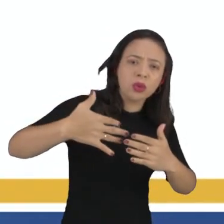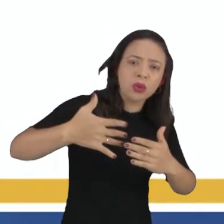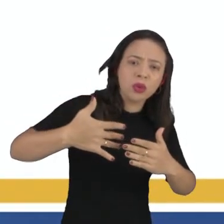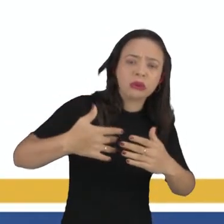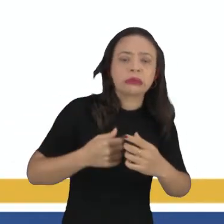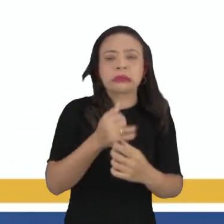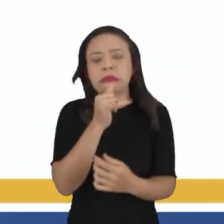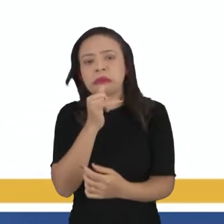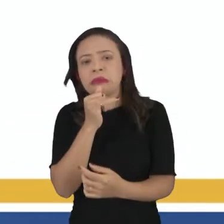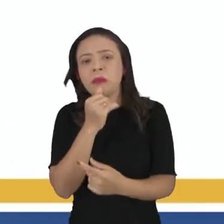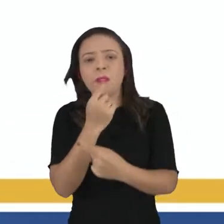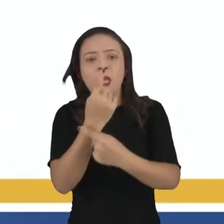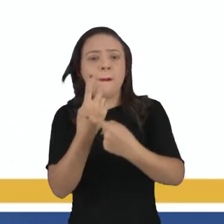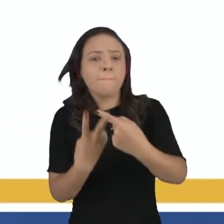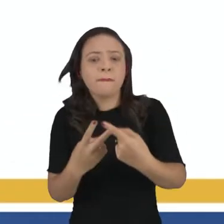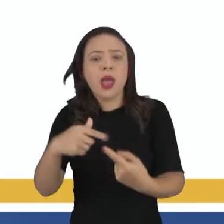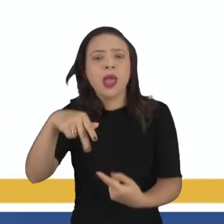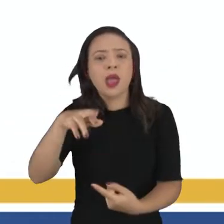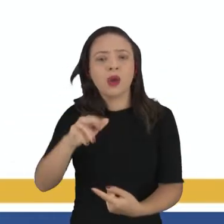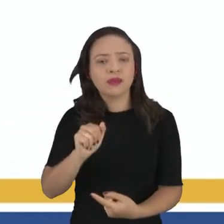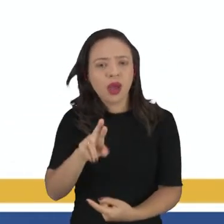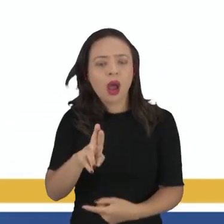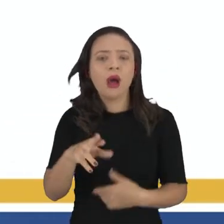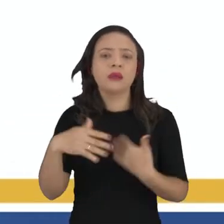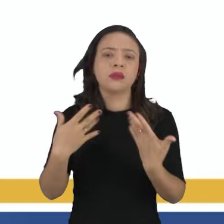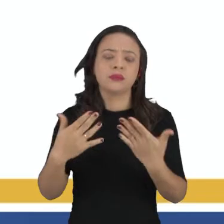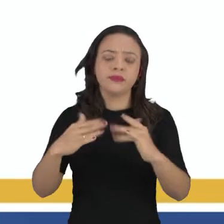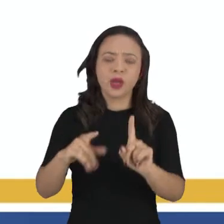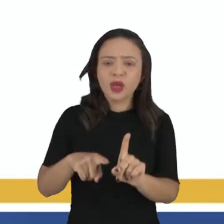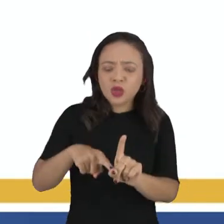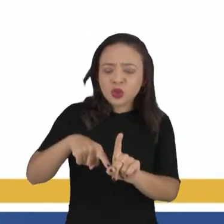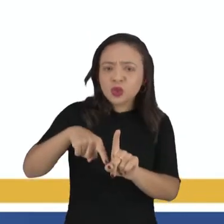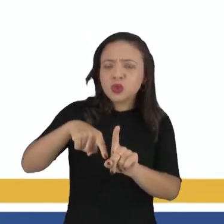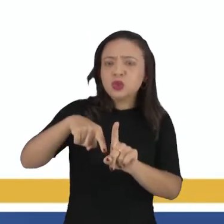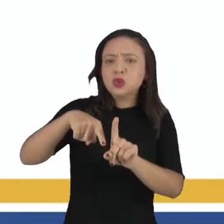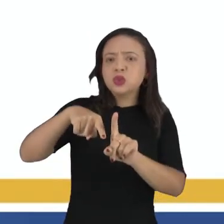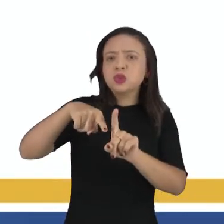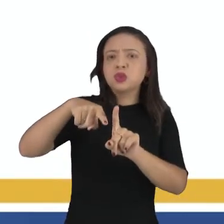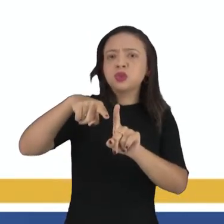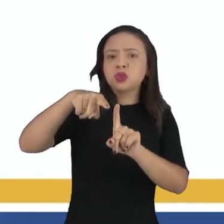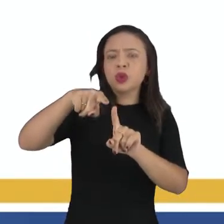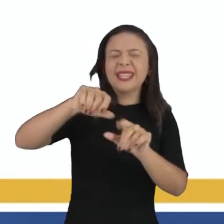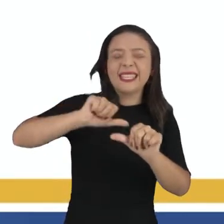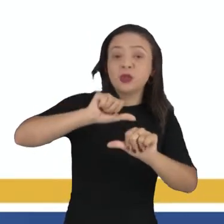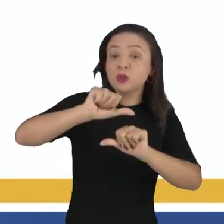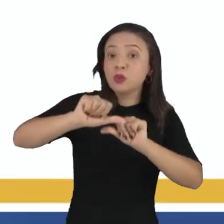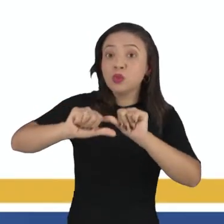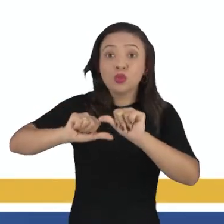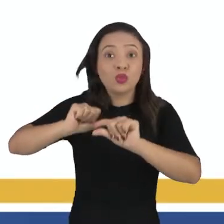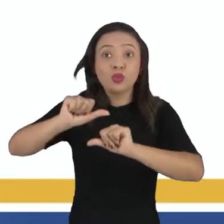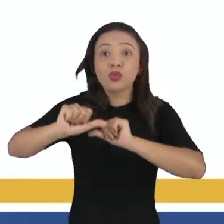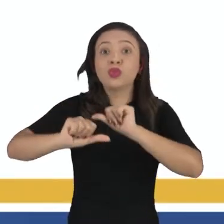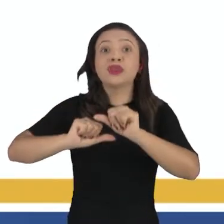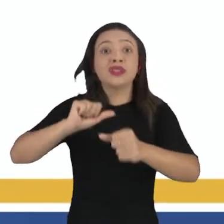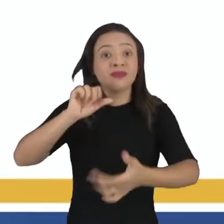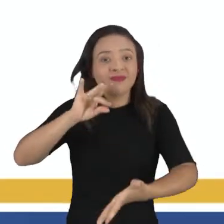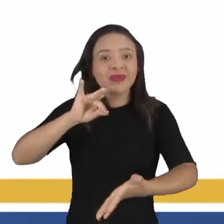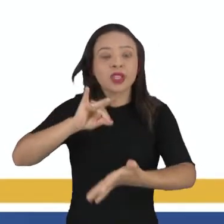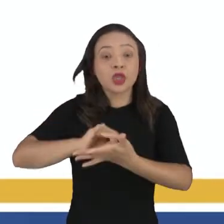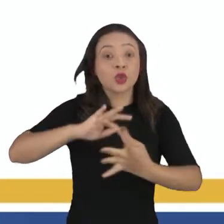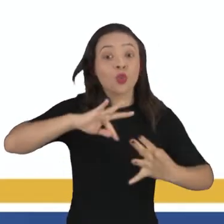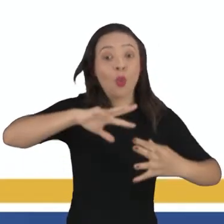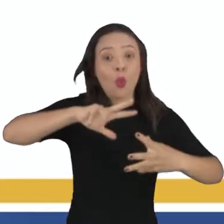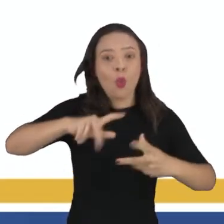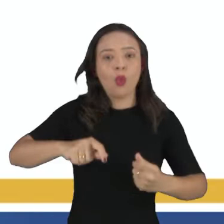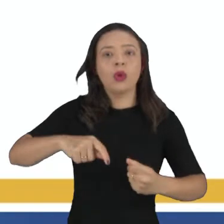20 anos pode parecer pouco, mas esse meio grau que sobe já vai ali alterar toda uma série de cadeias do